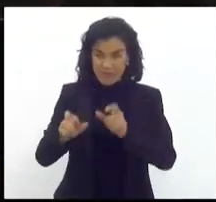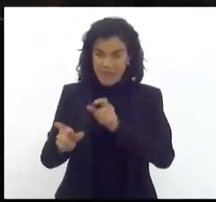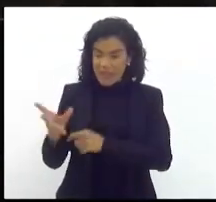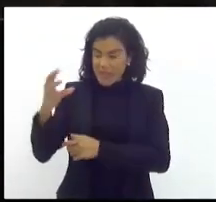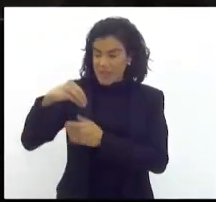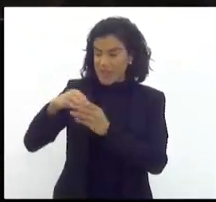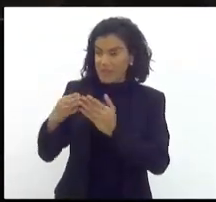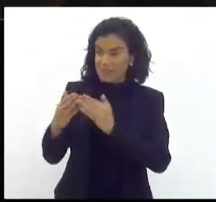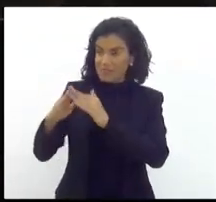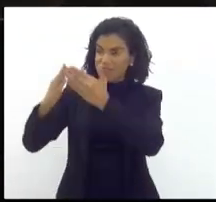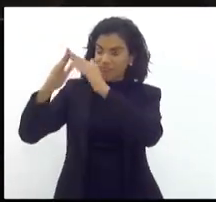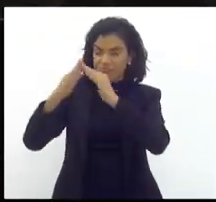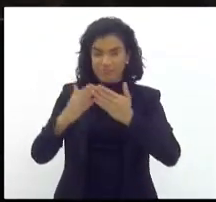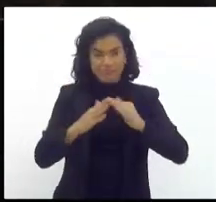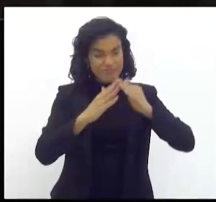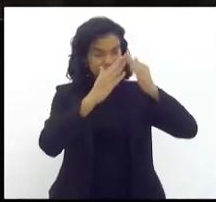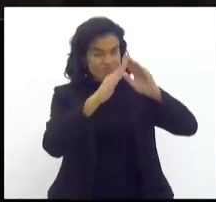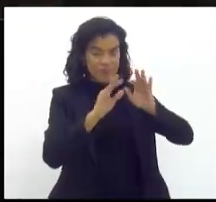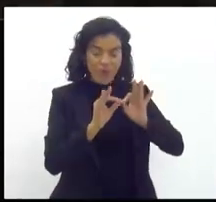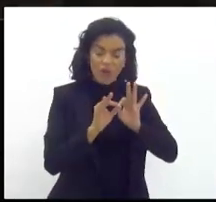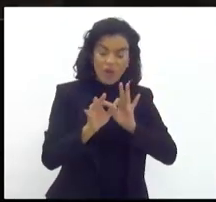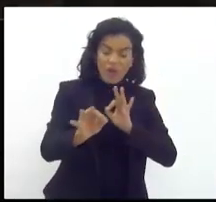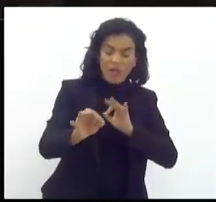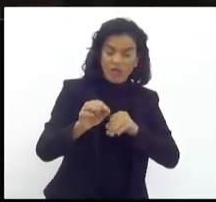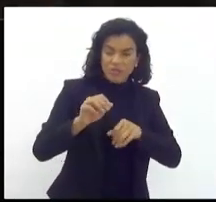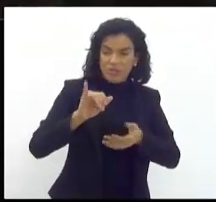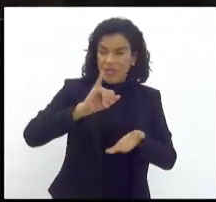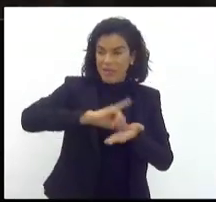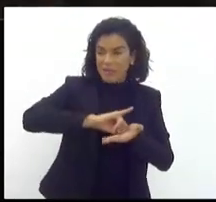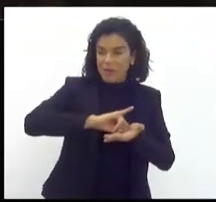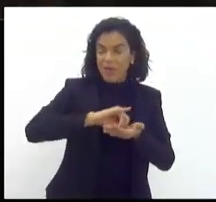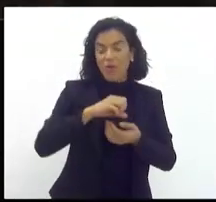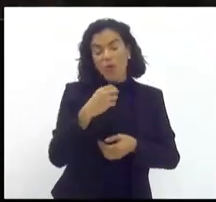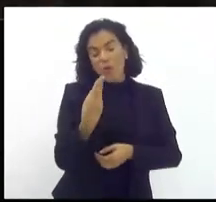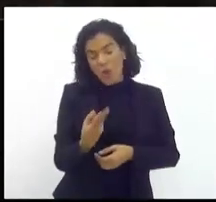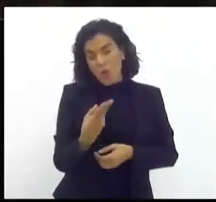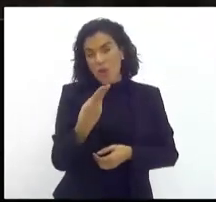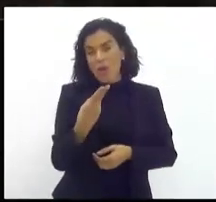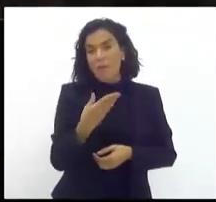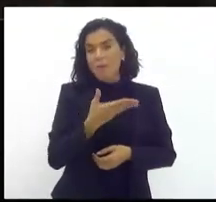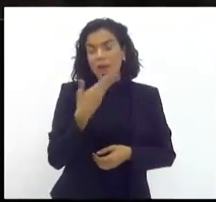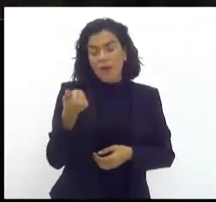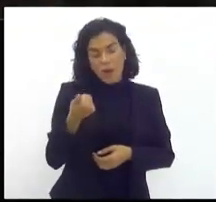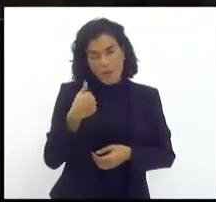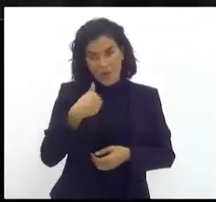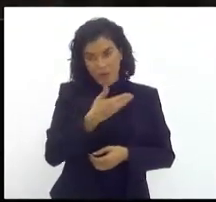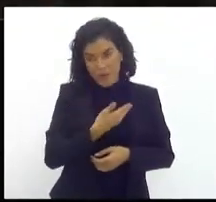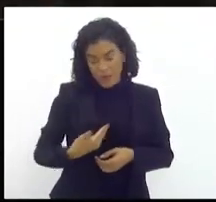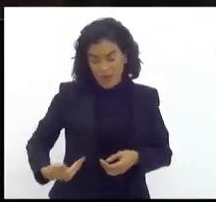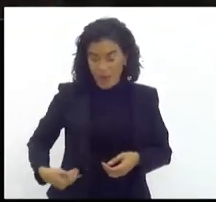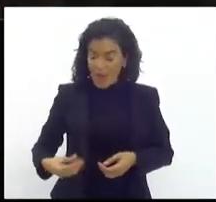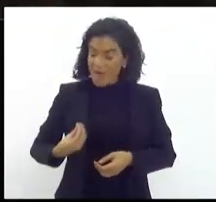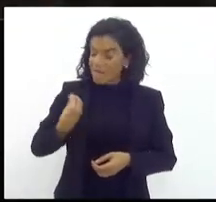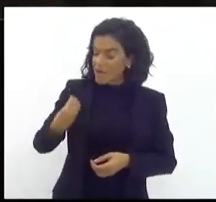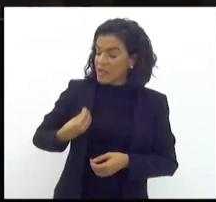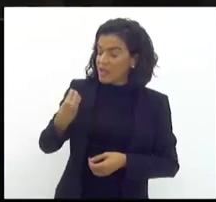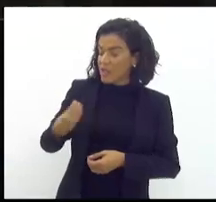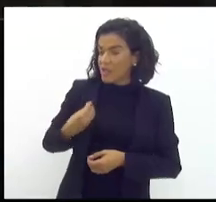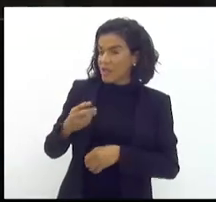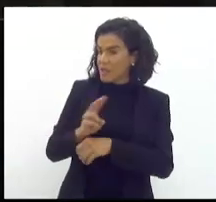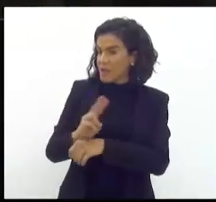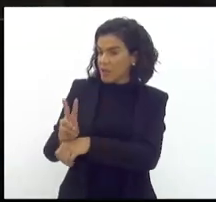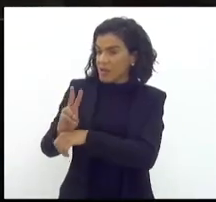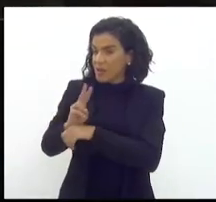dentro das favelas das periferias mas também é menor para este Governador a vida dos agentes da